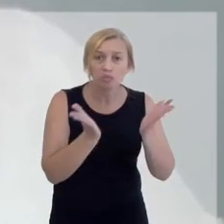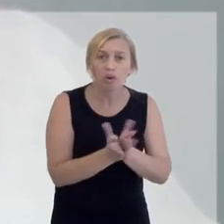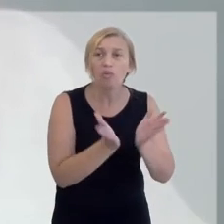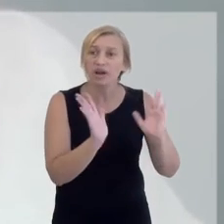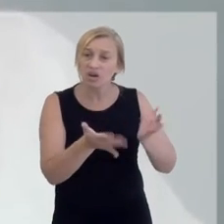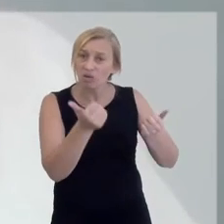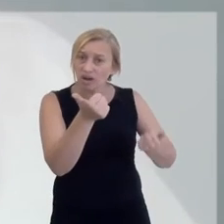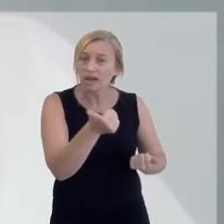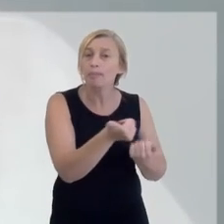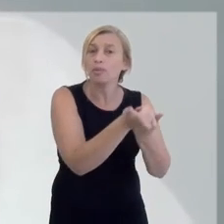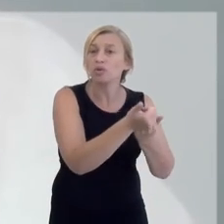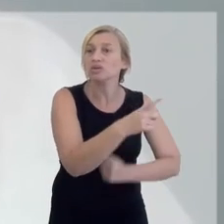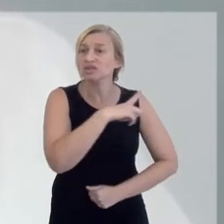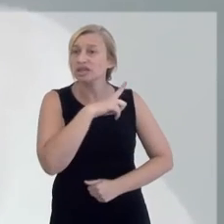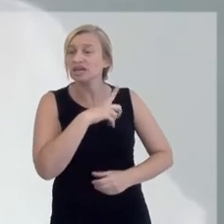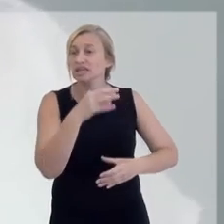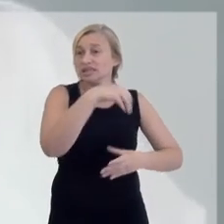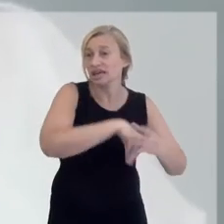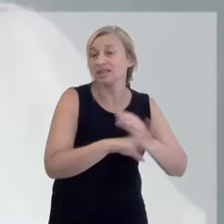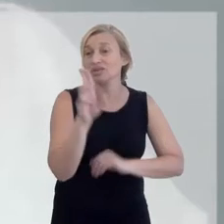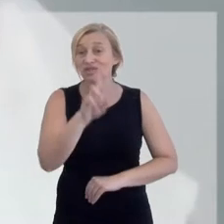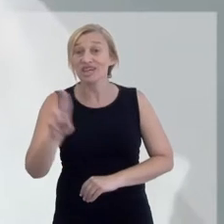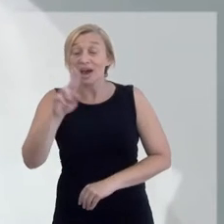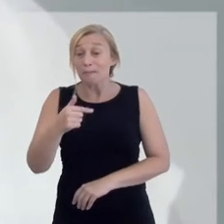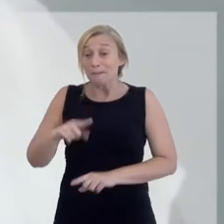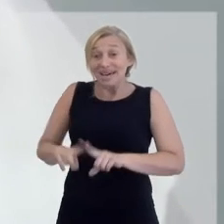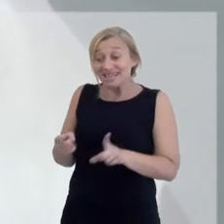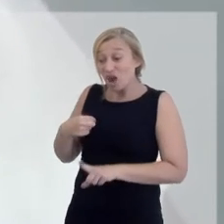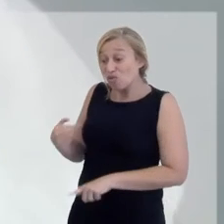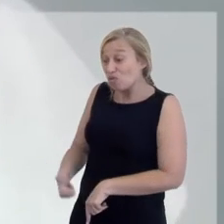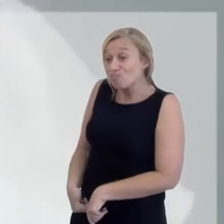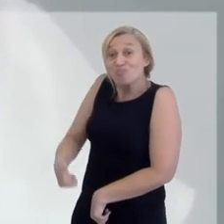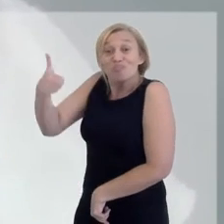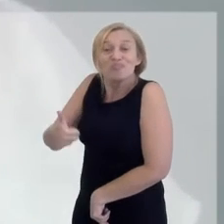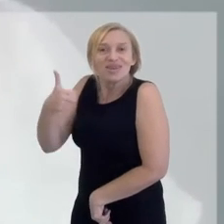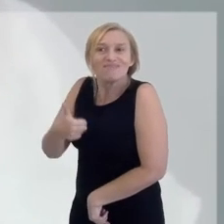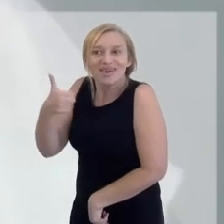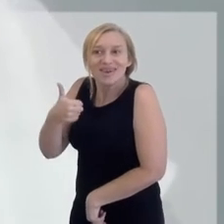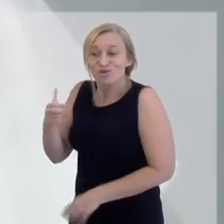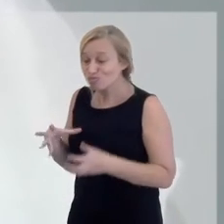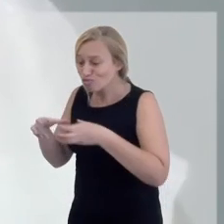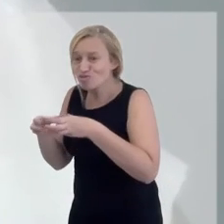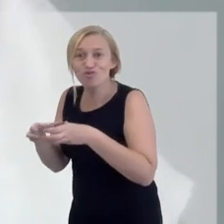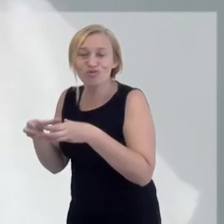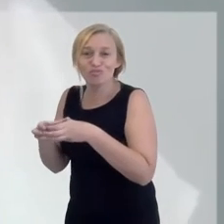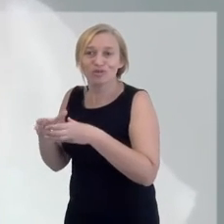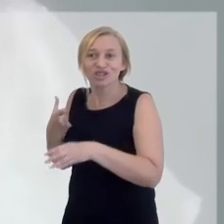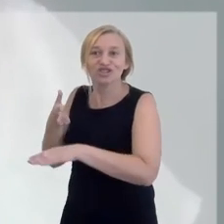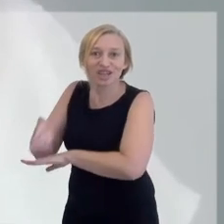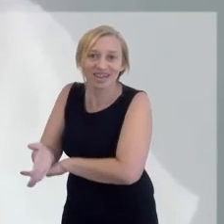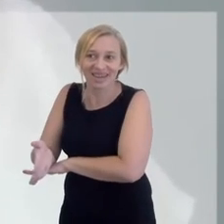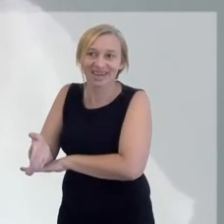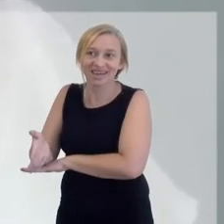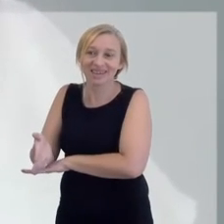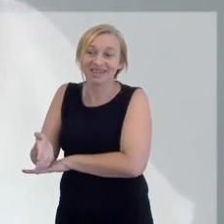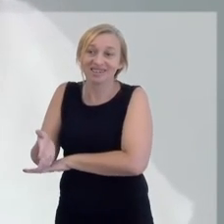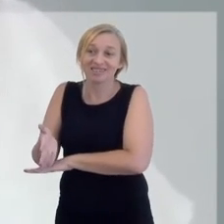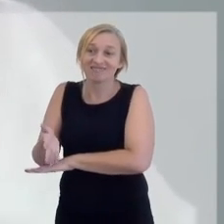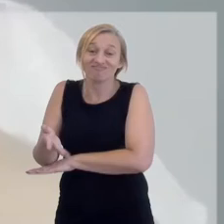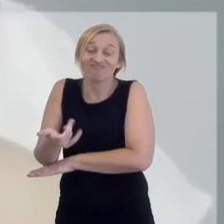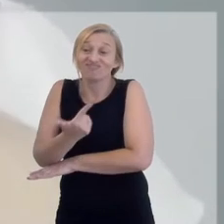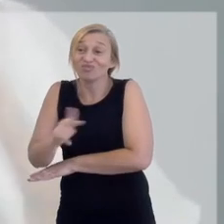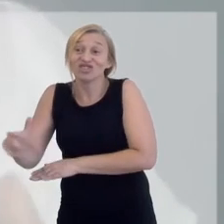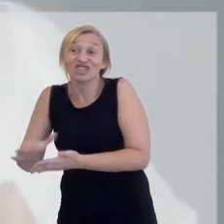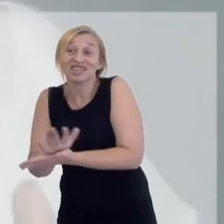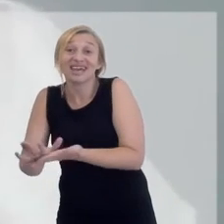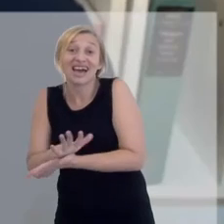o pobre que entrou ali para fazer a faculdade. Mas como eu fui a primeira turma, então não tinha bolsa, não tinha